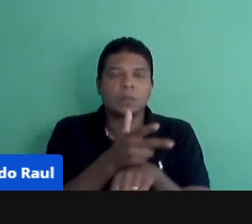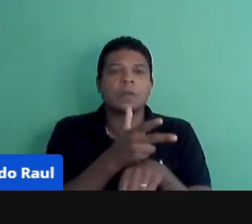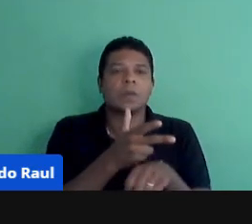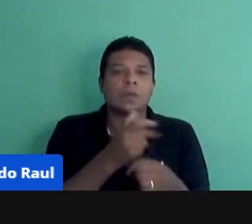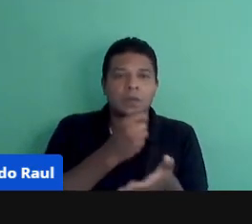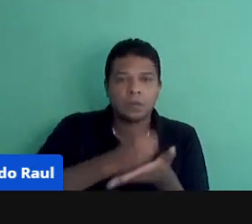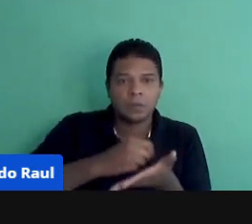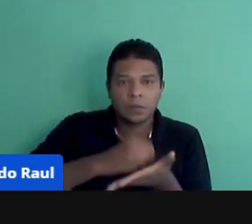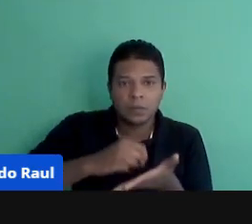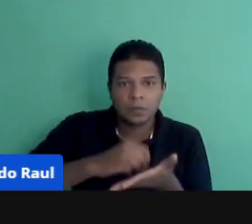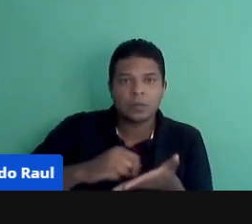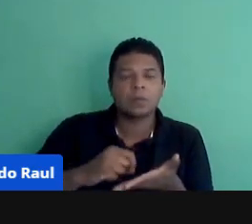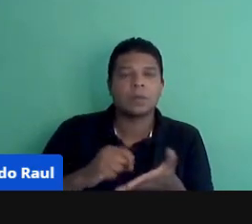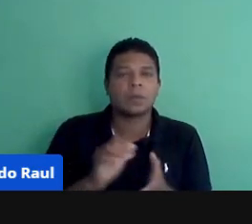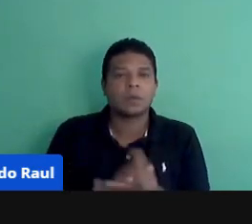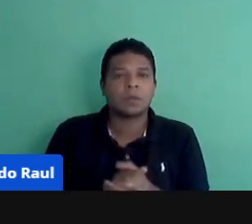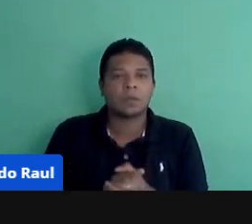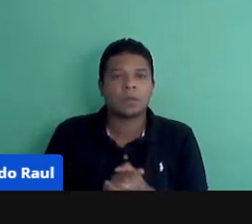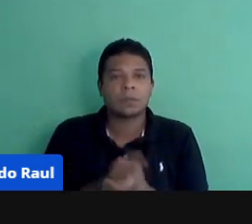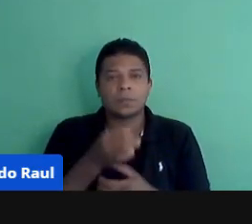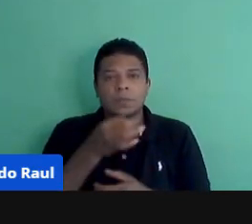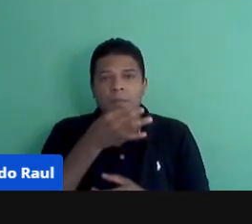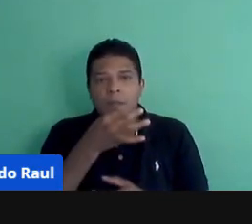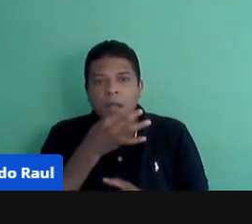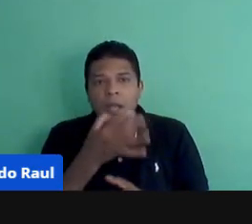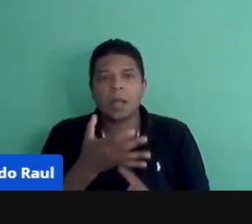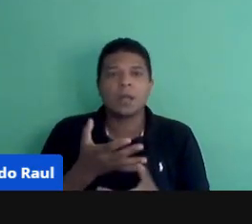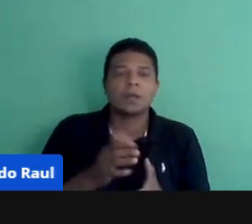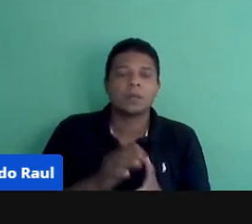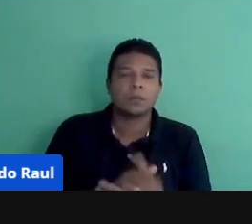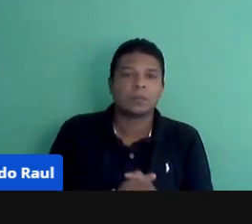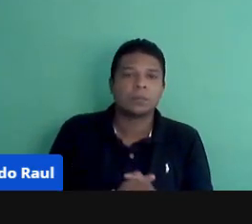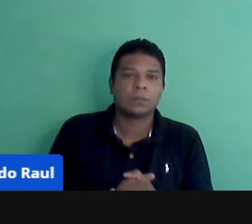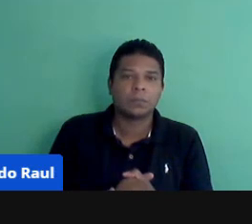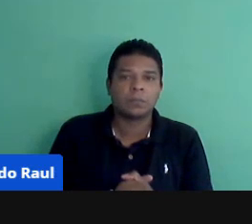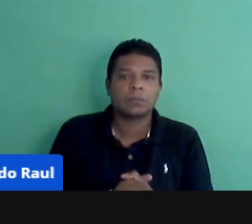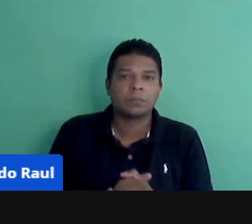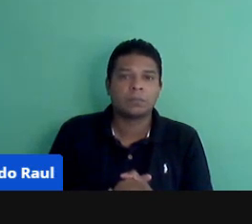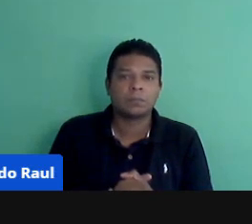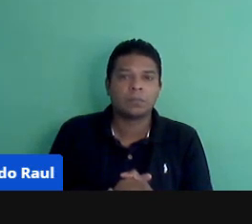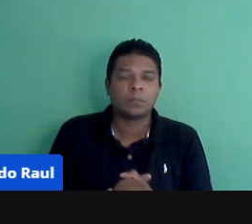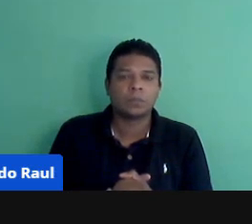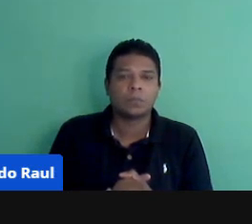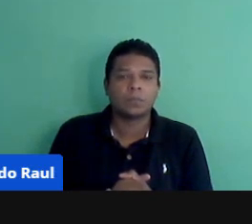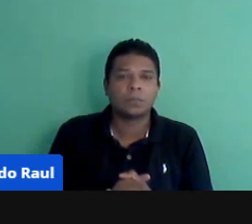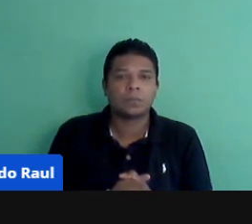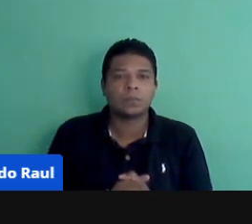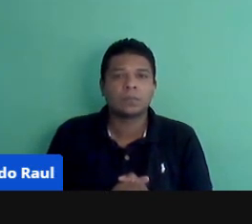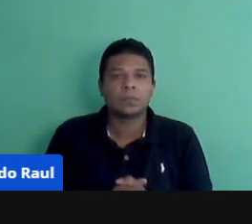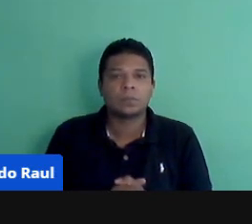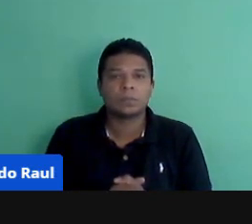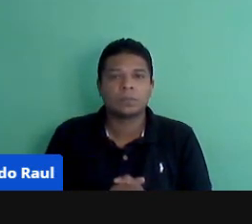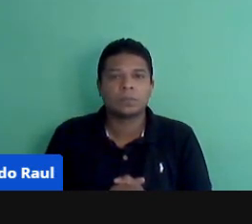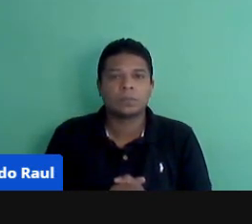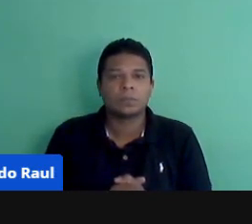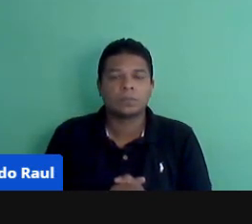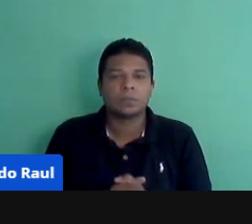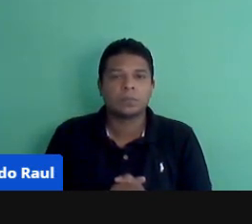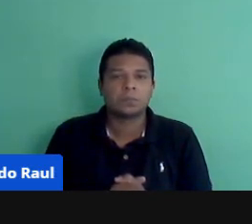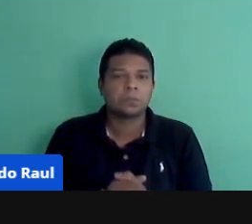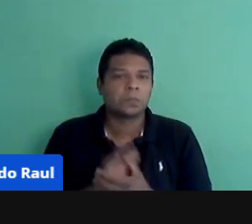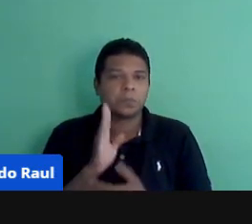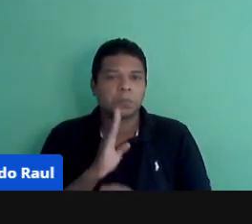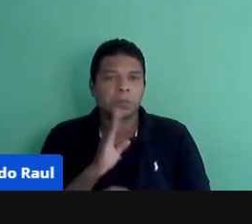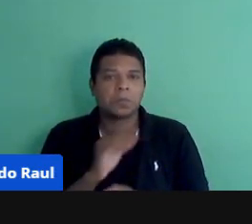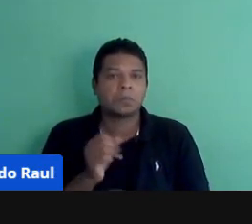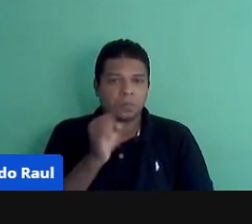correções, aos áudios, né, aos encaminhamentos feitos durante a aula. Então, tem tido sucesso,